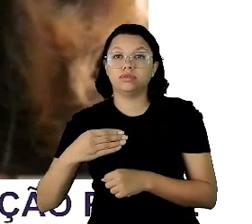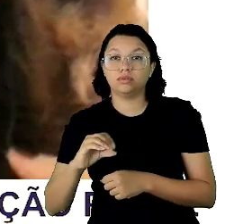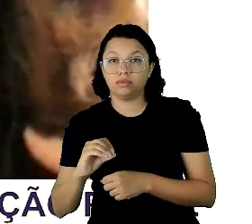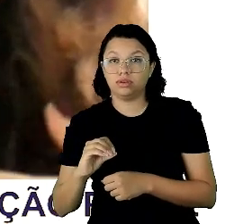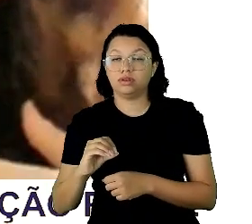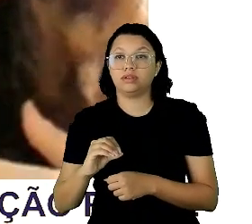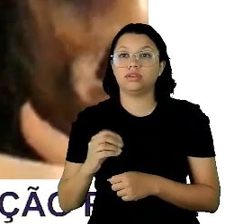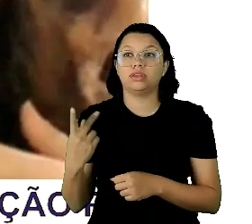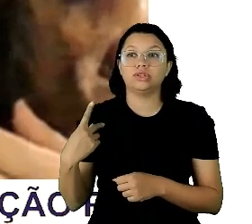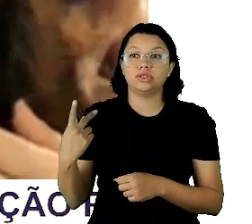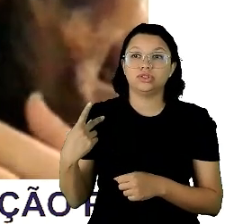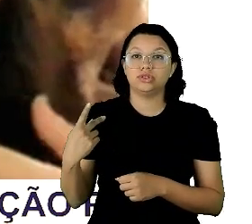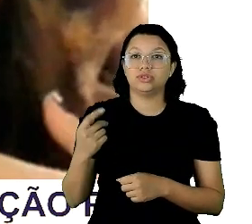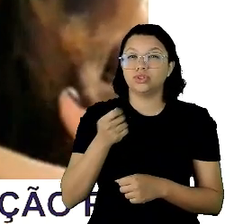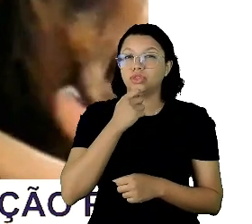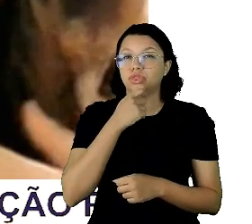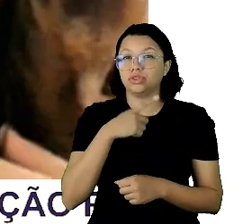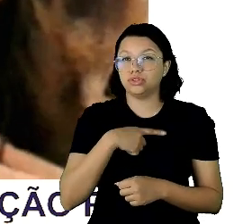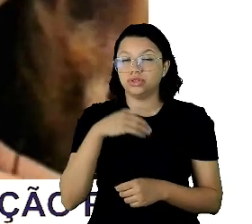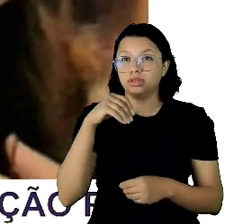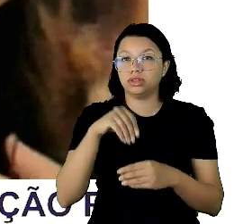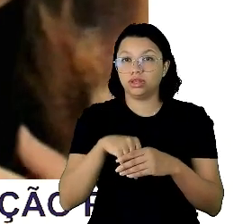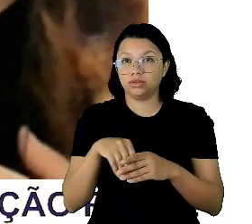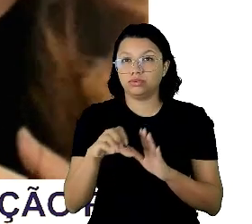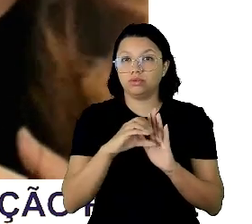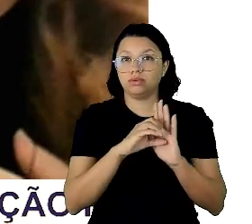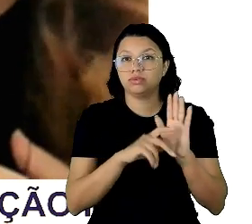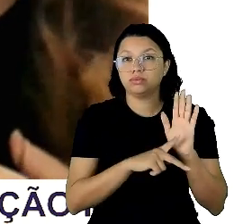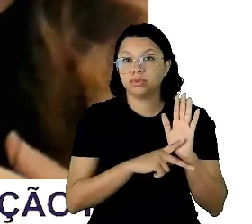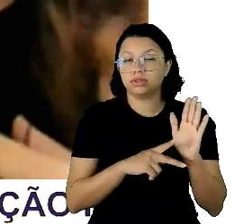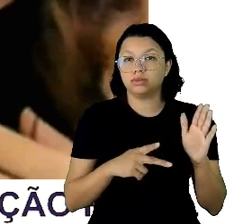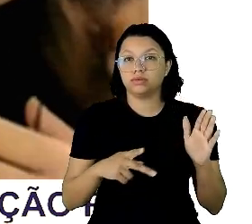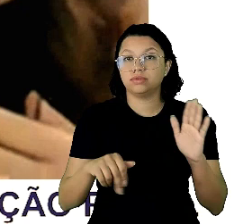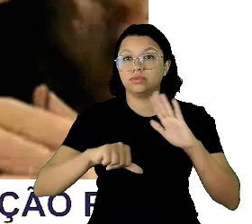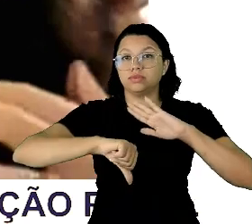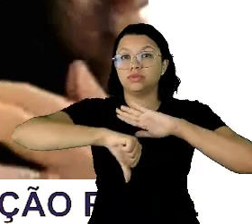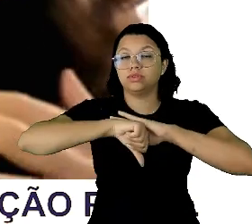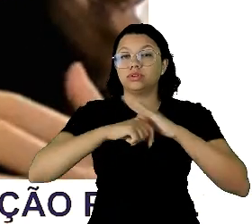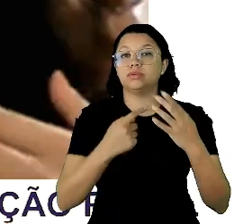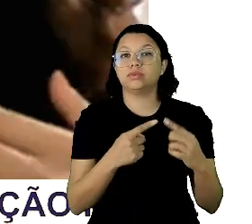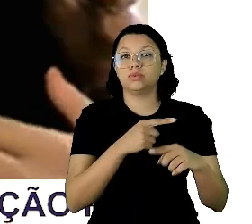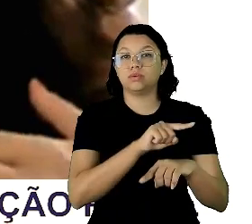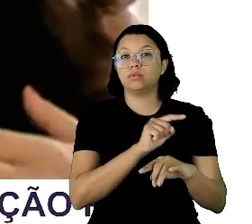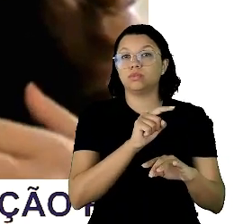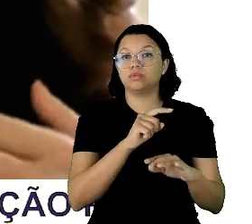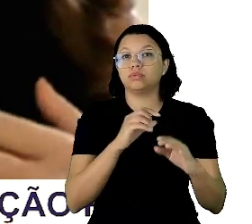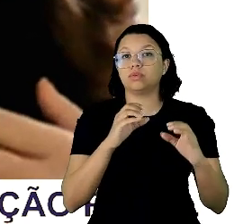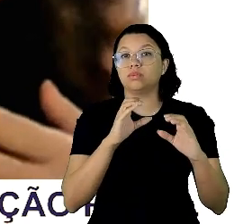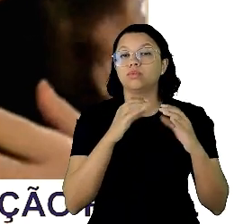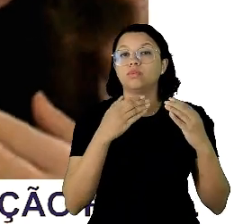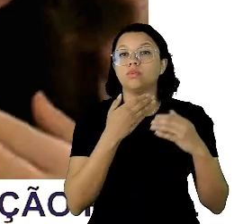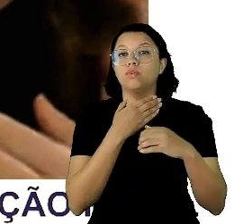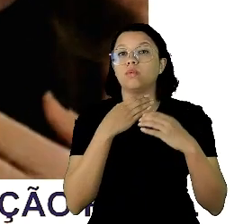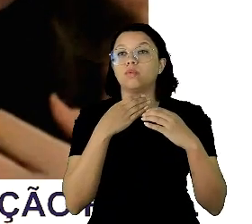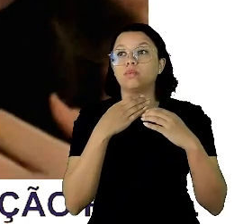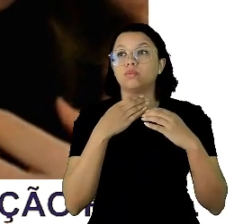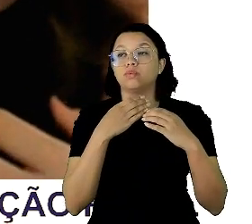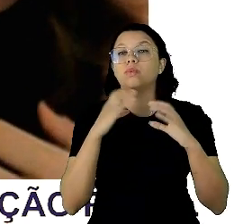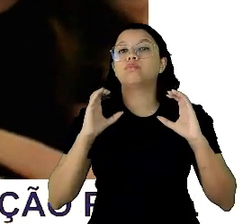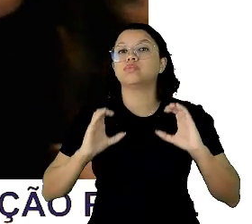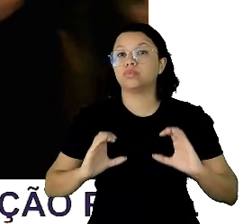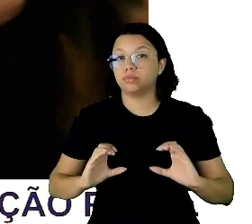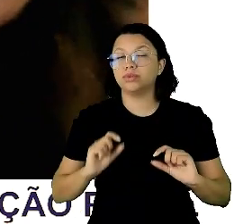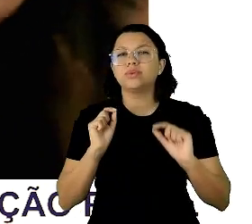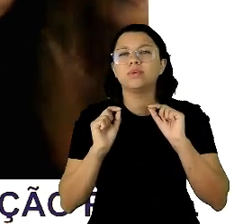a gente ainda tinha no nosso Código Penal os crimes contra os costumes. Então, se você for parar para pensar, quem que era o bem